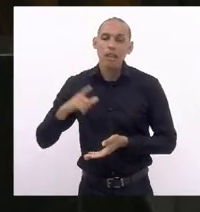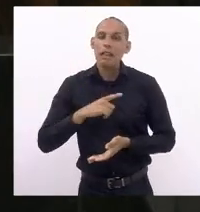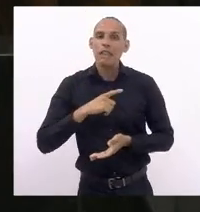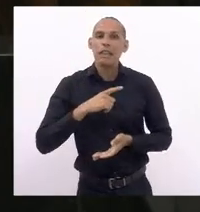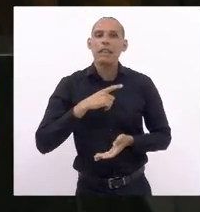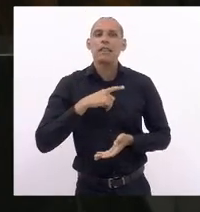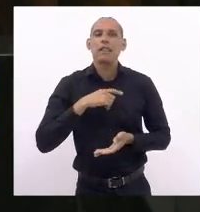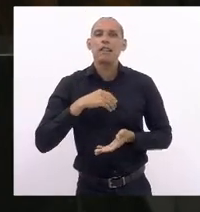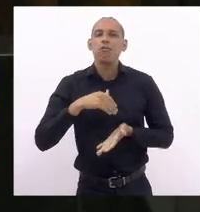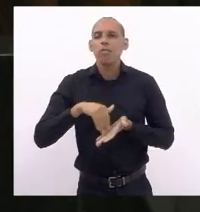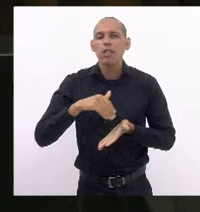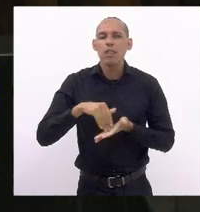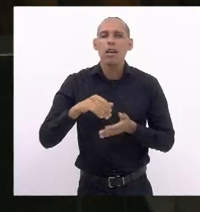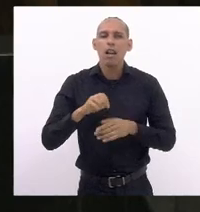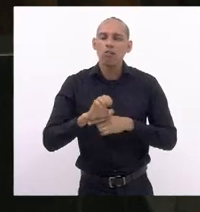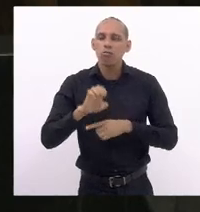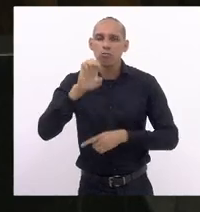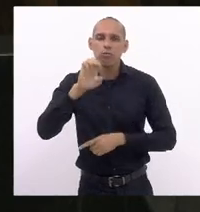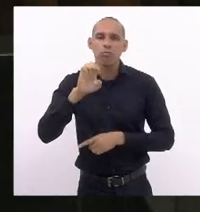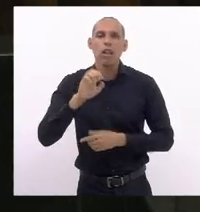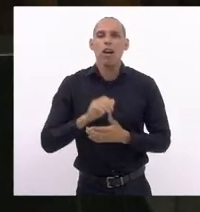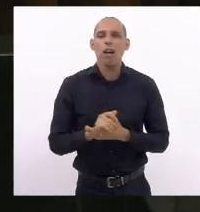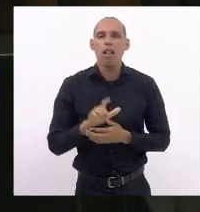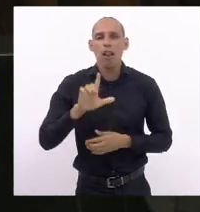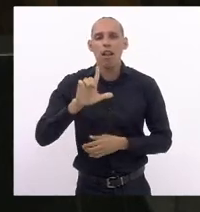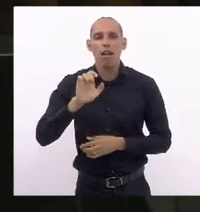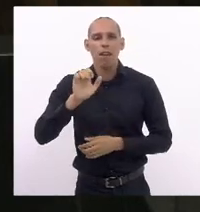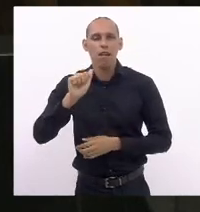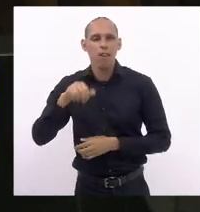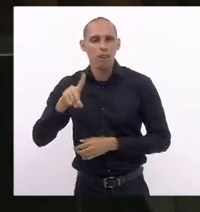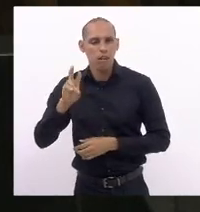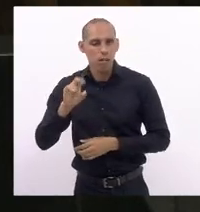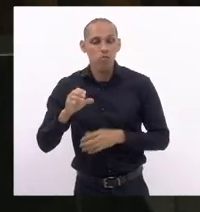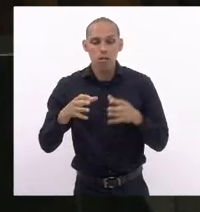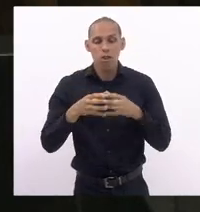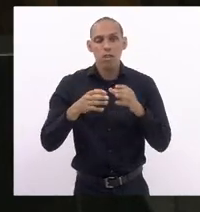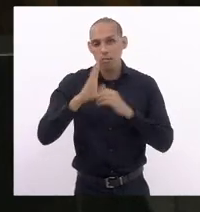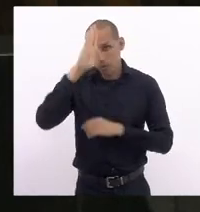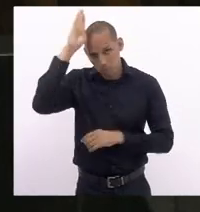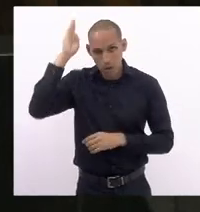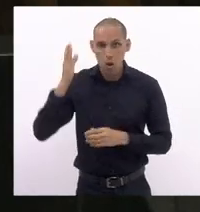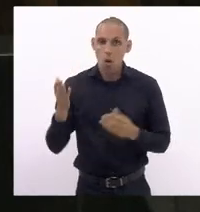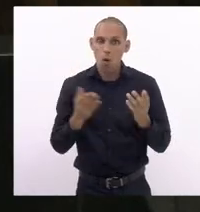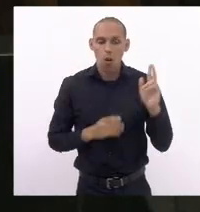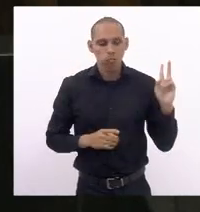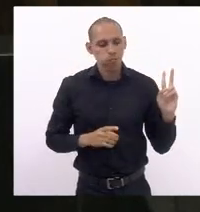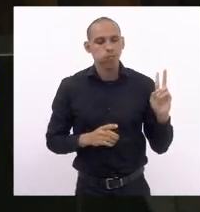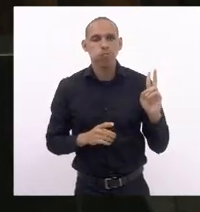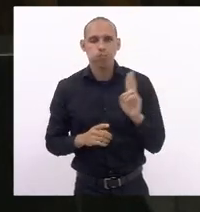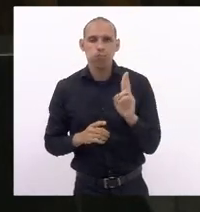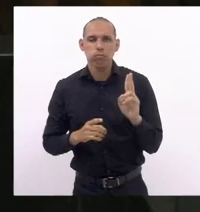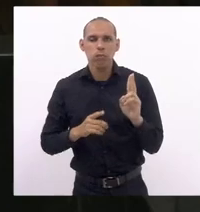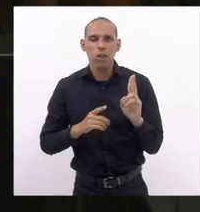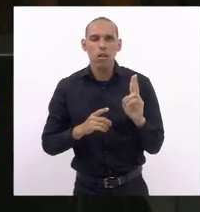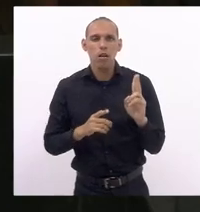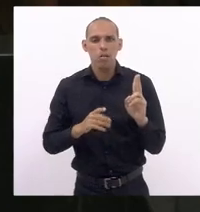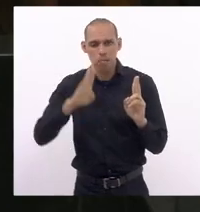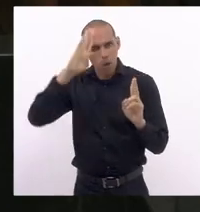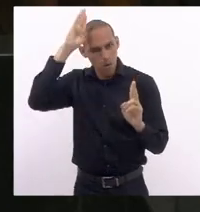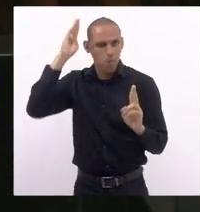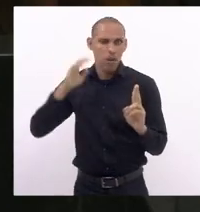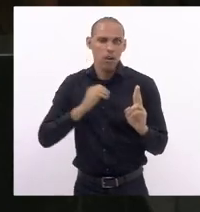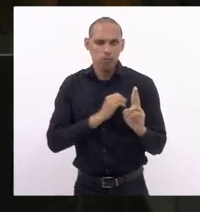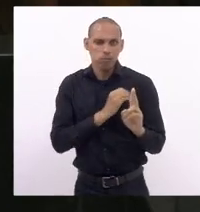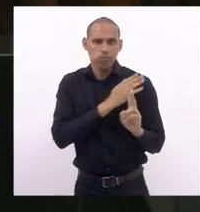a equipe do Corpo de Bombeiros. E ali é o relato que faço hoje. Chegaram dois oficiais do Corpo de Bombeiros Militar. Esses